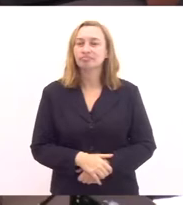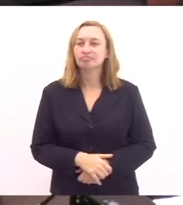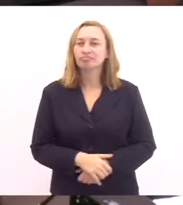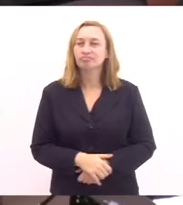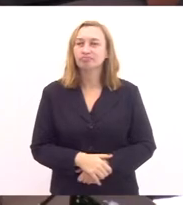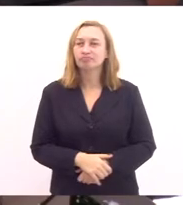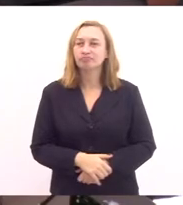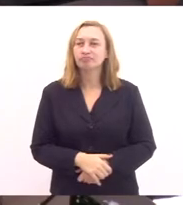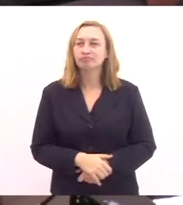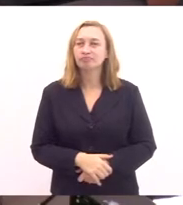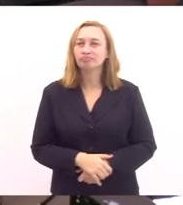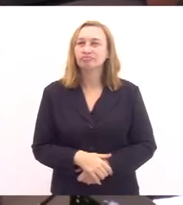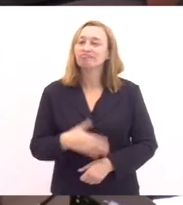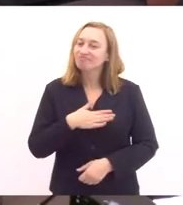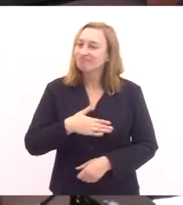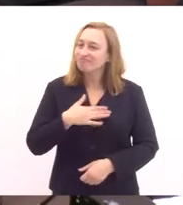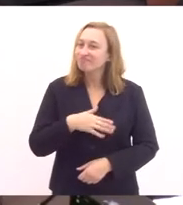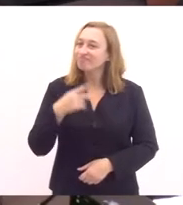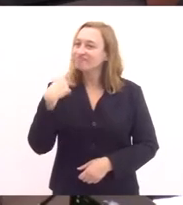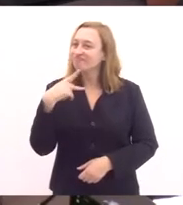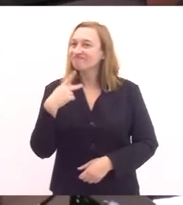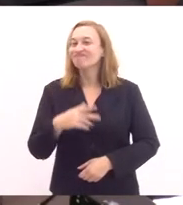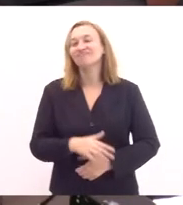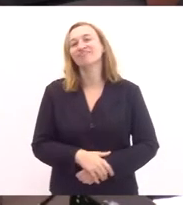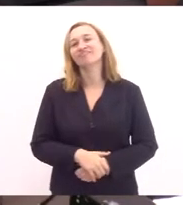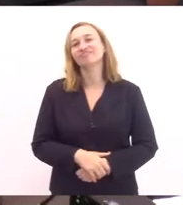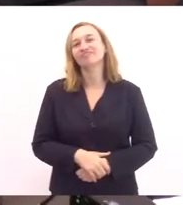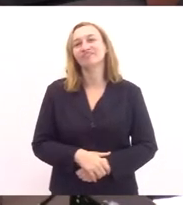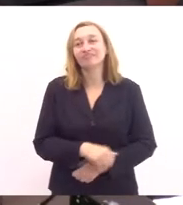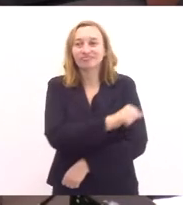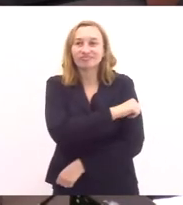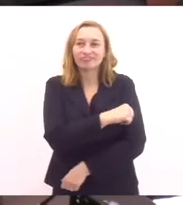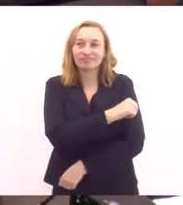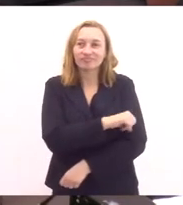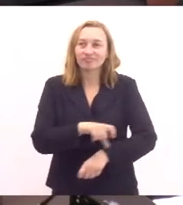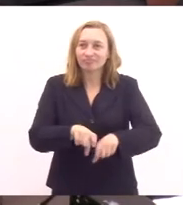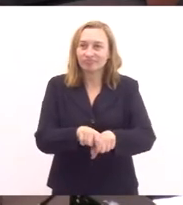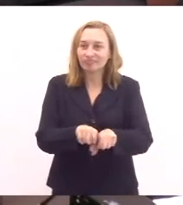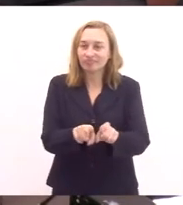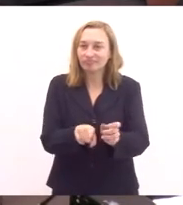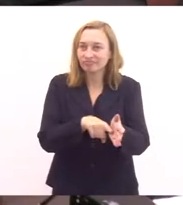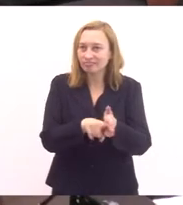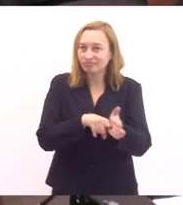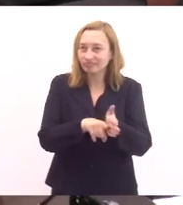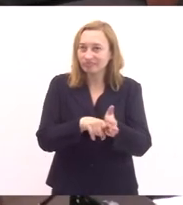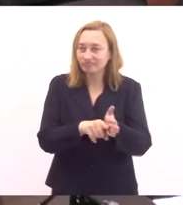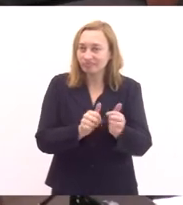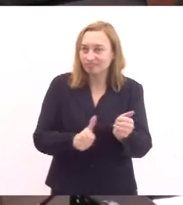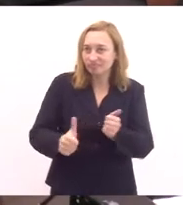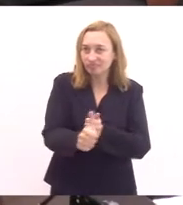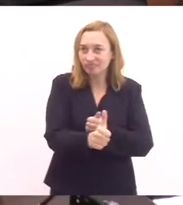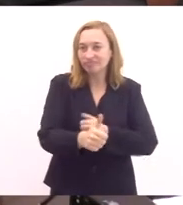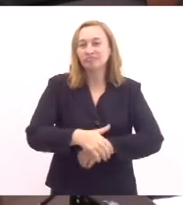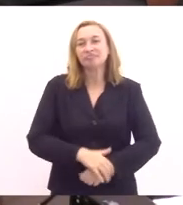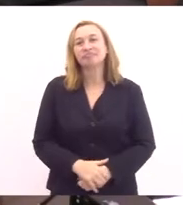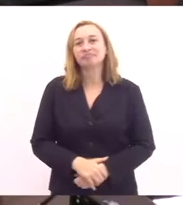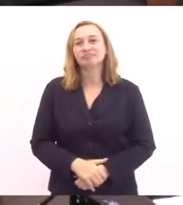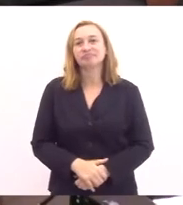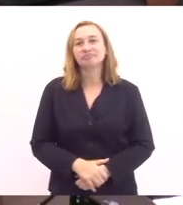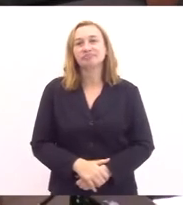eu gostaria de falar enquanto enfermeira obstétrica né na linha de frente na ponta